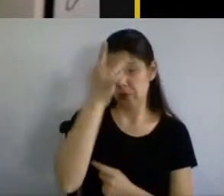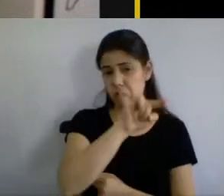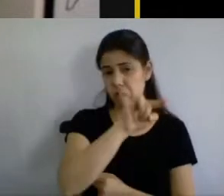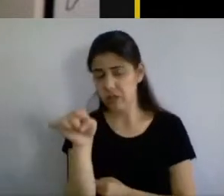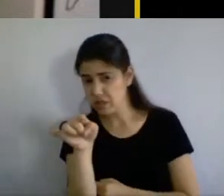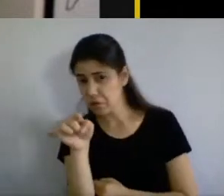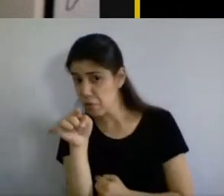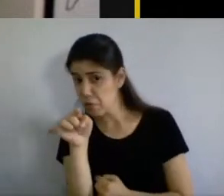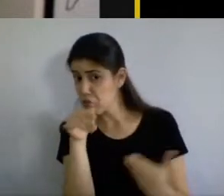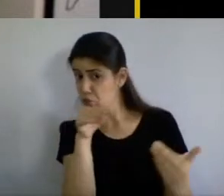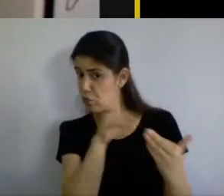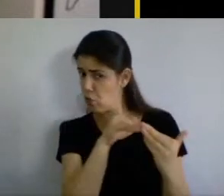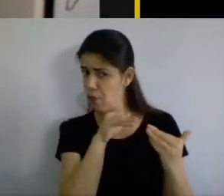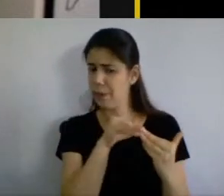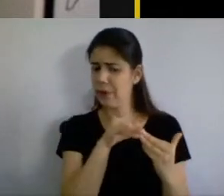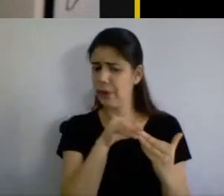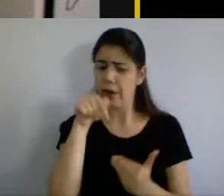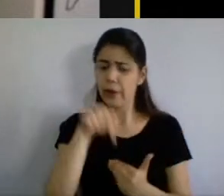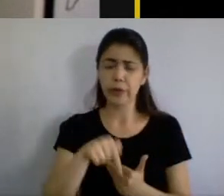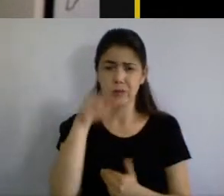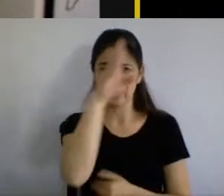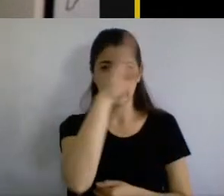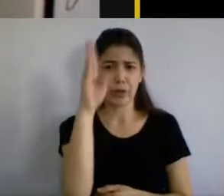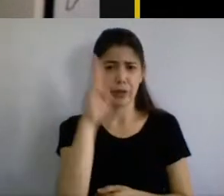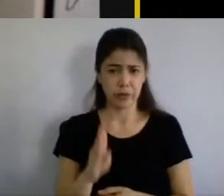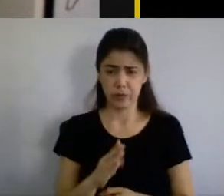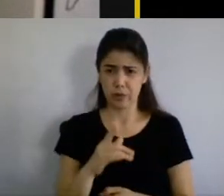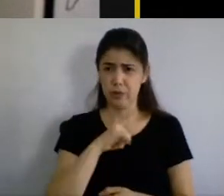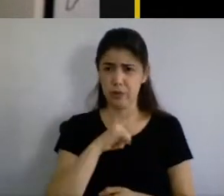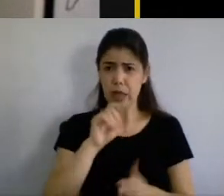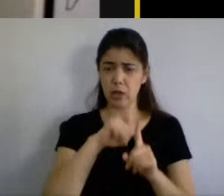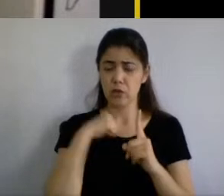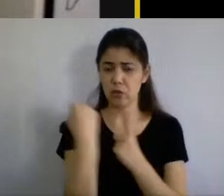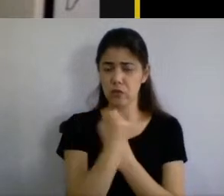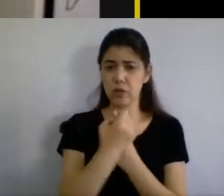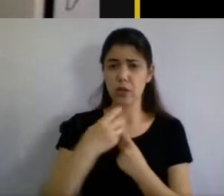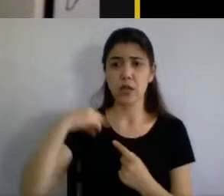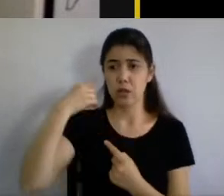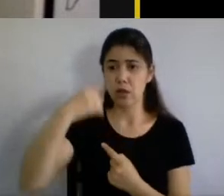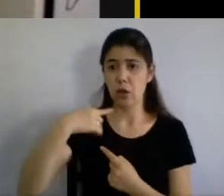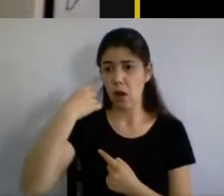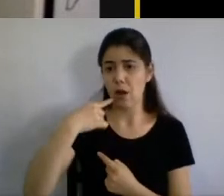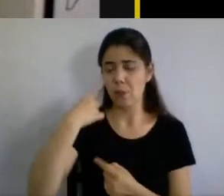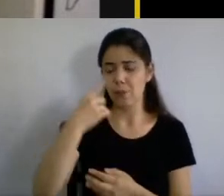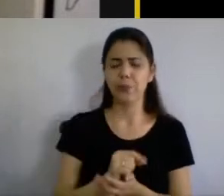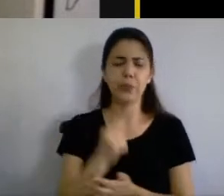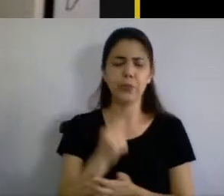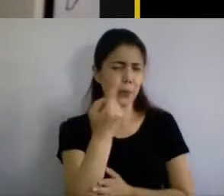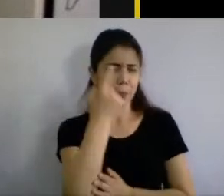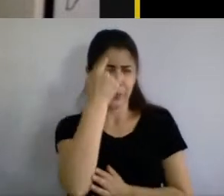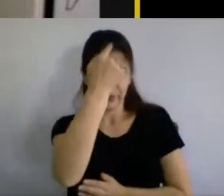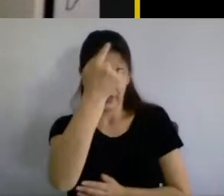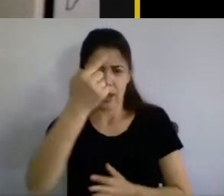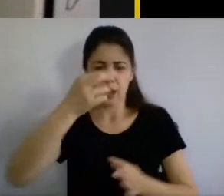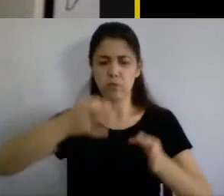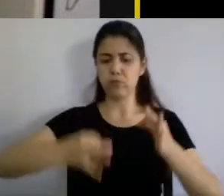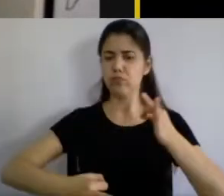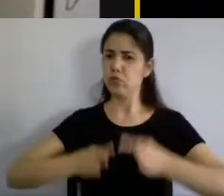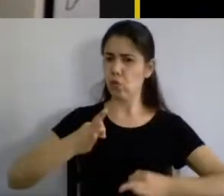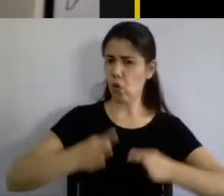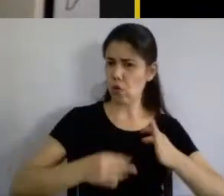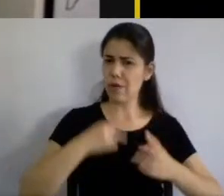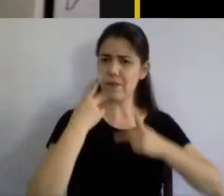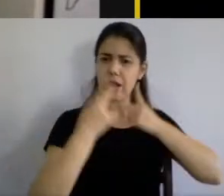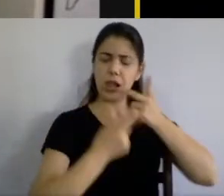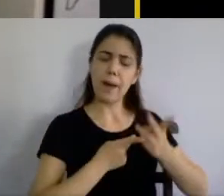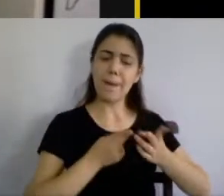é uma sociedade de advogados. E a gente tem essa ideia do fórum, e do falar bem, e do falar